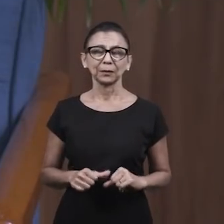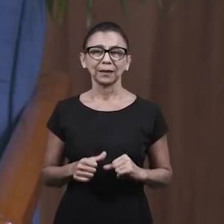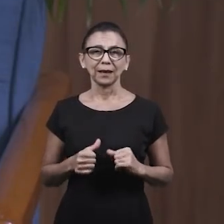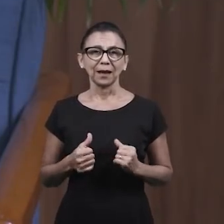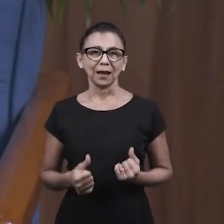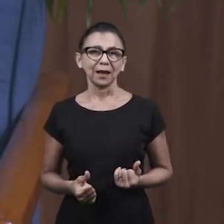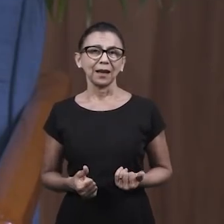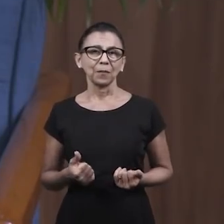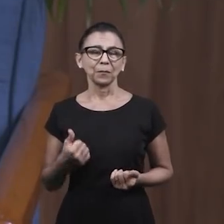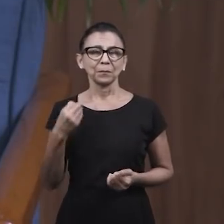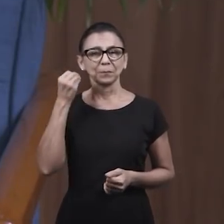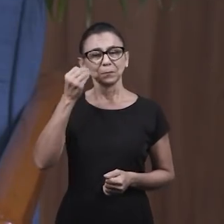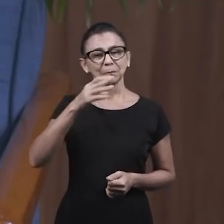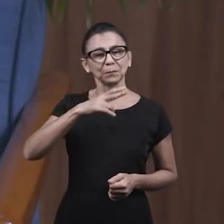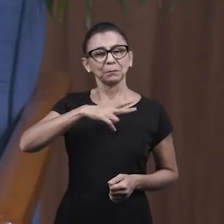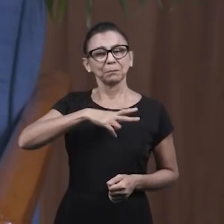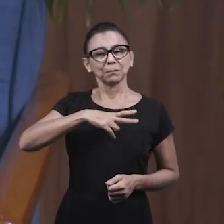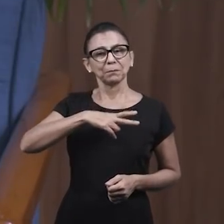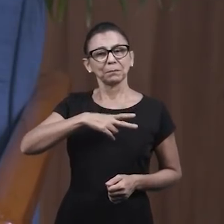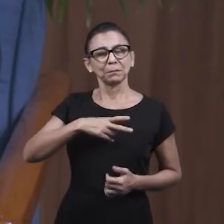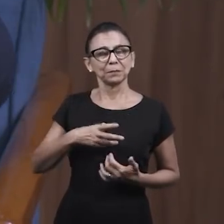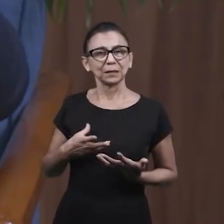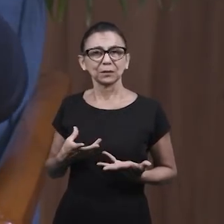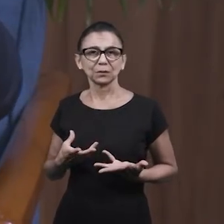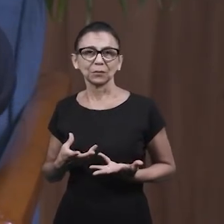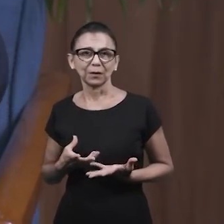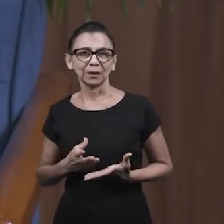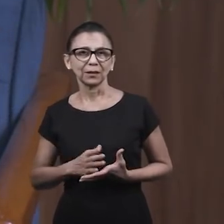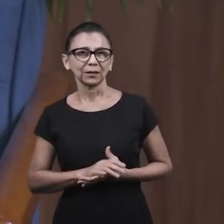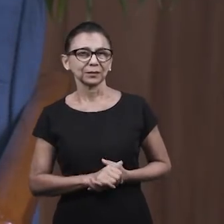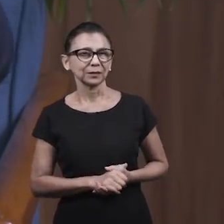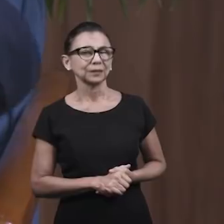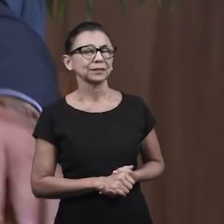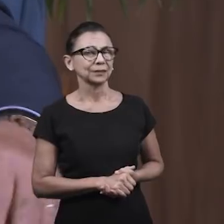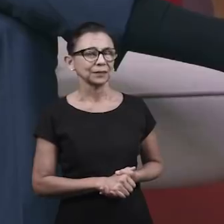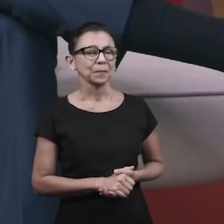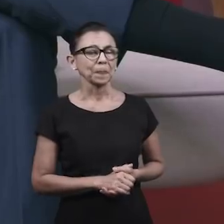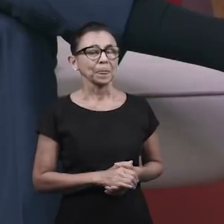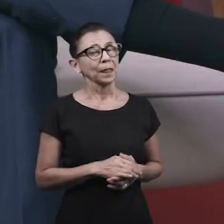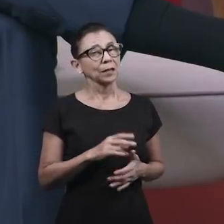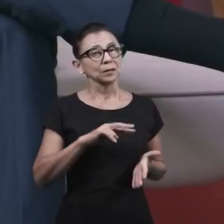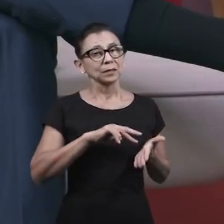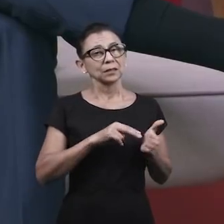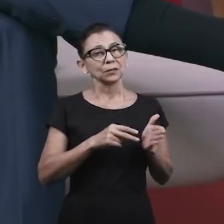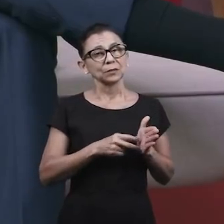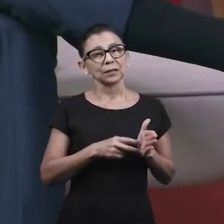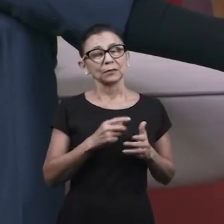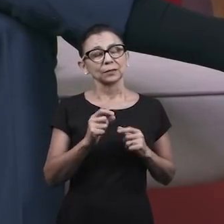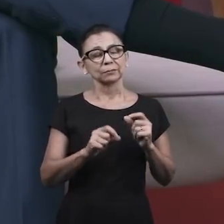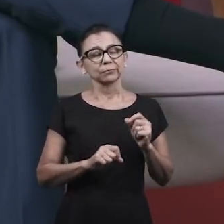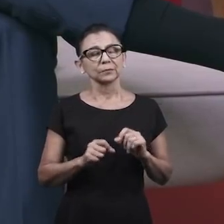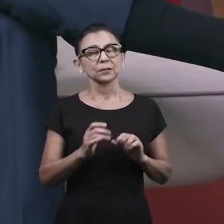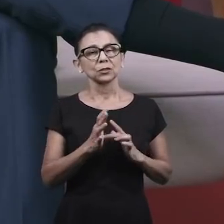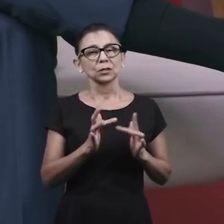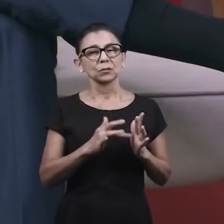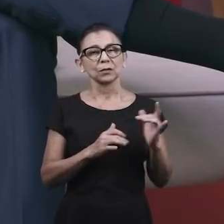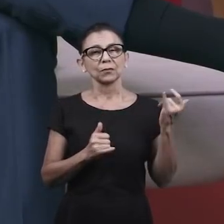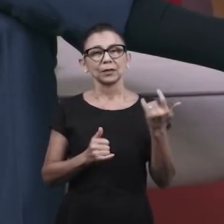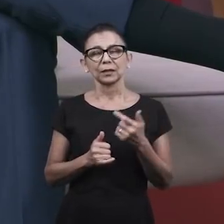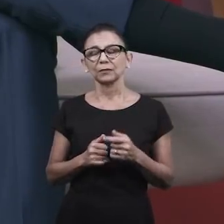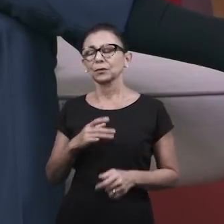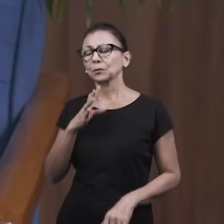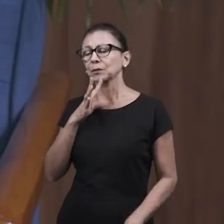nessa experiência de Maria, né? Por que buscais aquele que vive entre os mortos? Por que choras? É porque